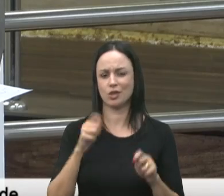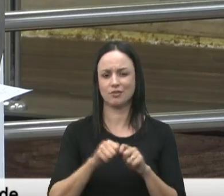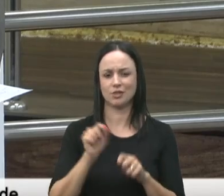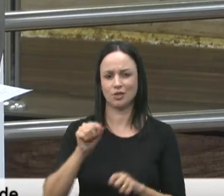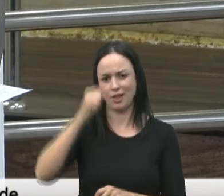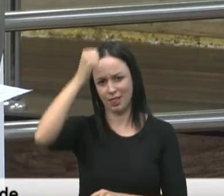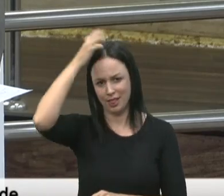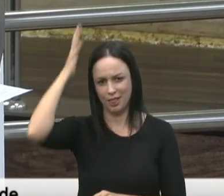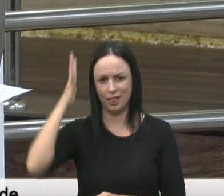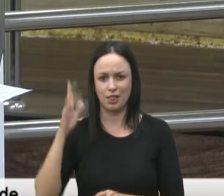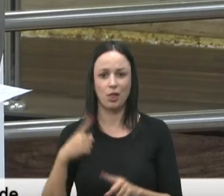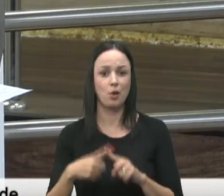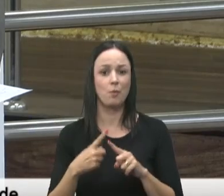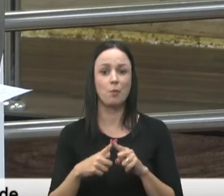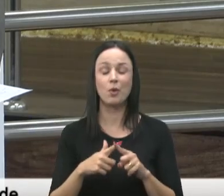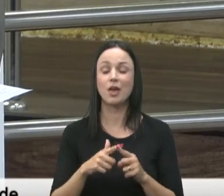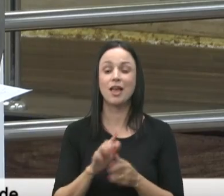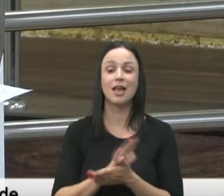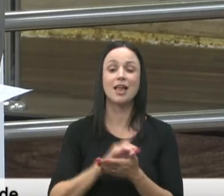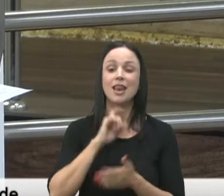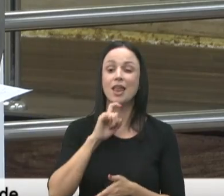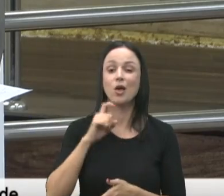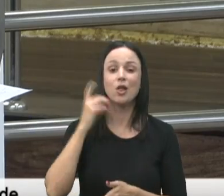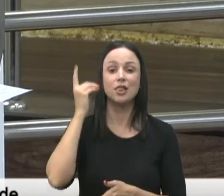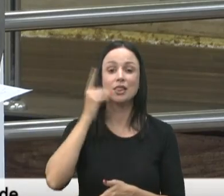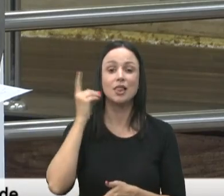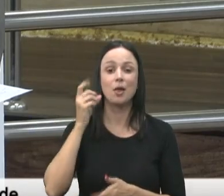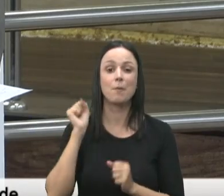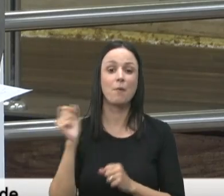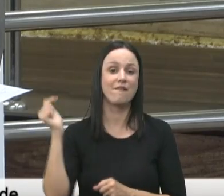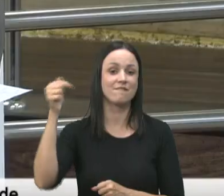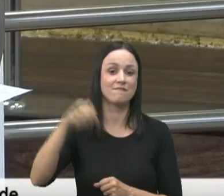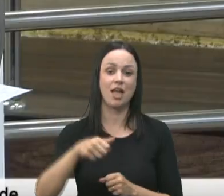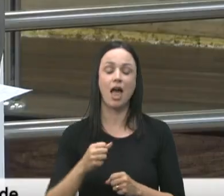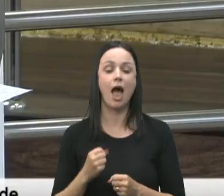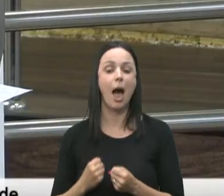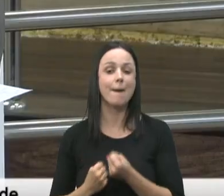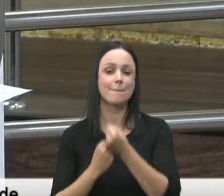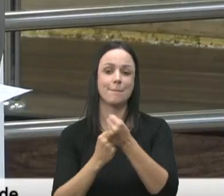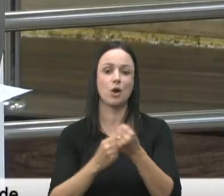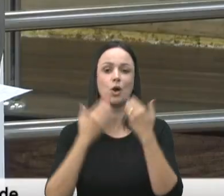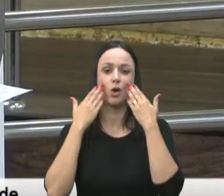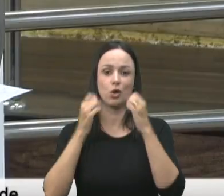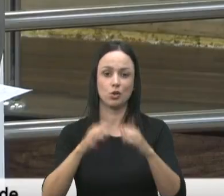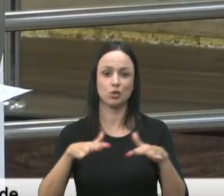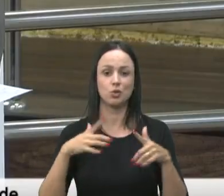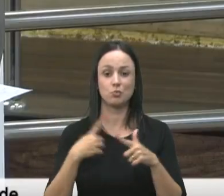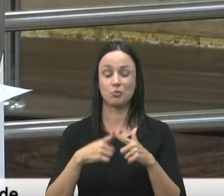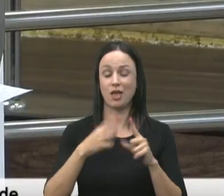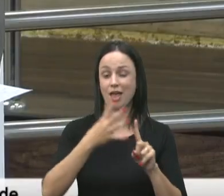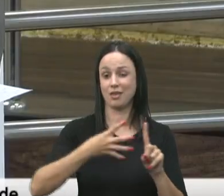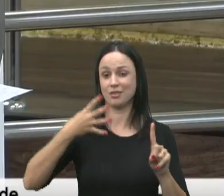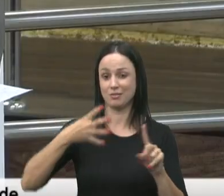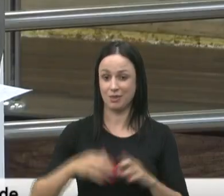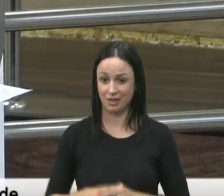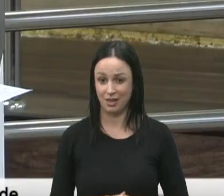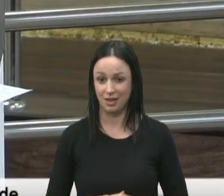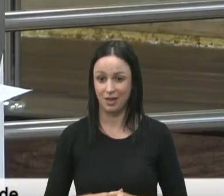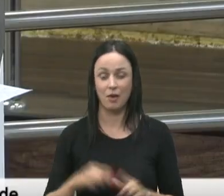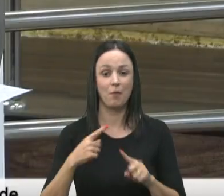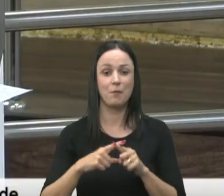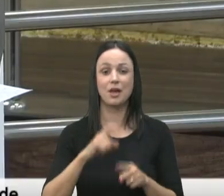fazendo. Porque nenhum deputado poderia vir aqui apoiar essa audiência por ser LGBT. Porque